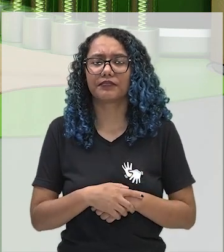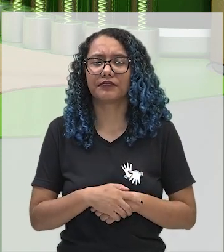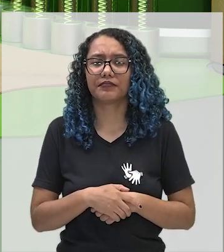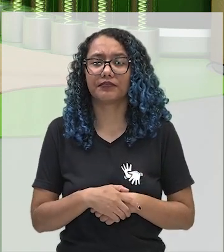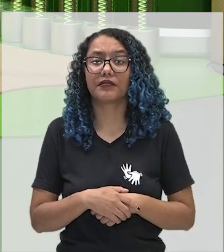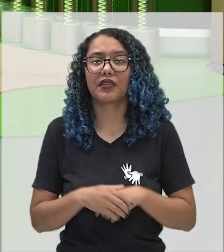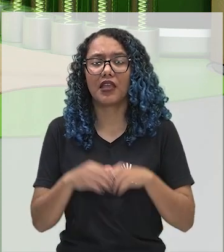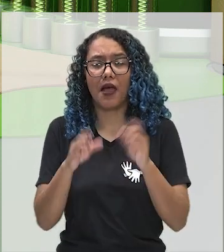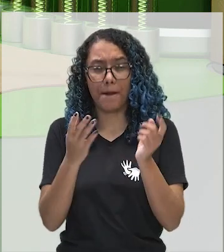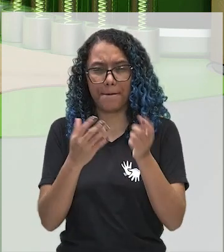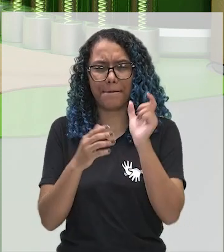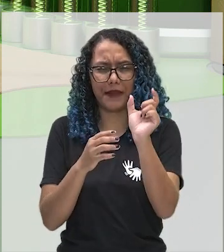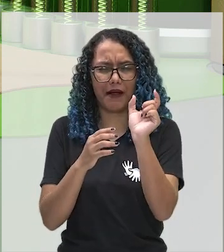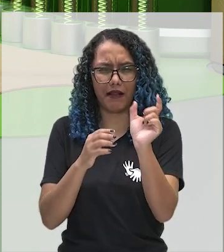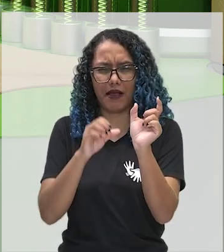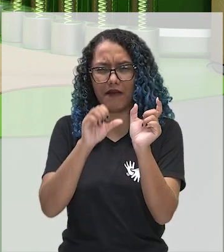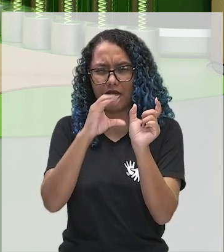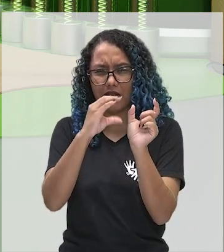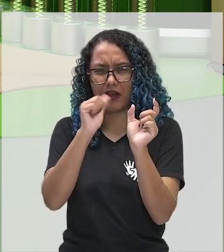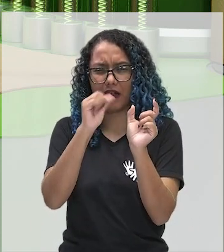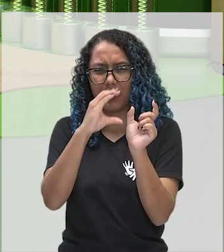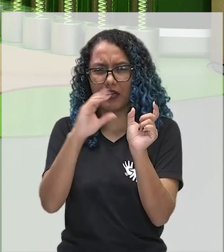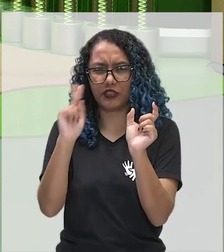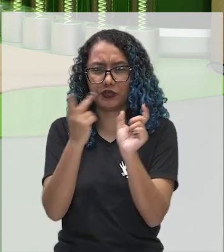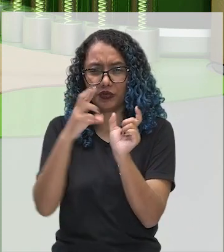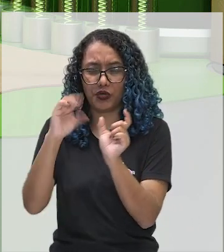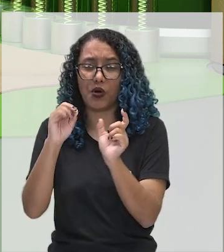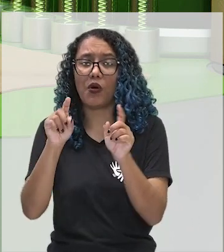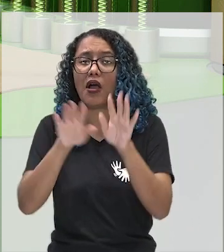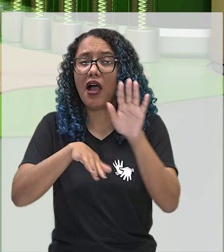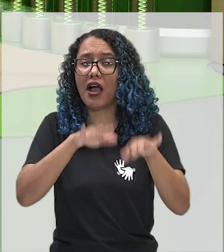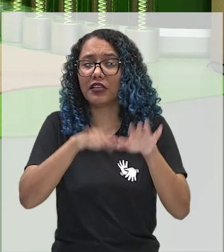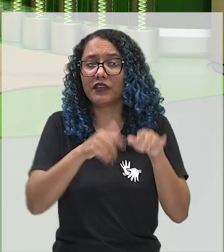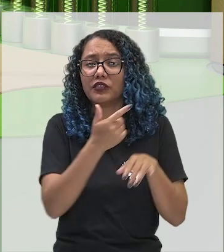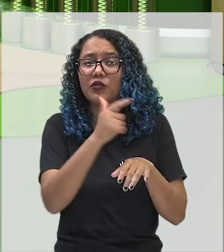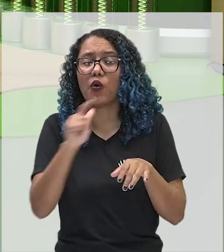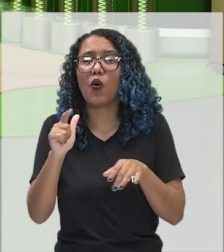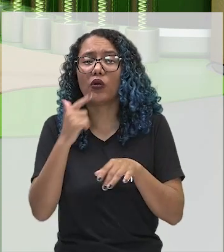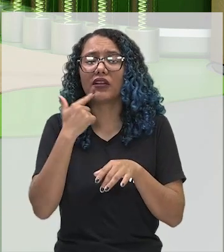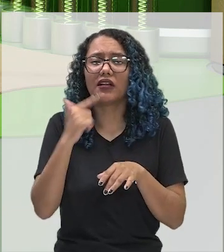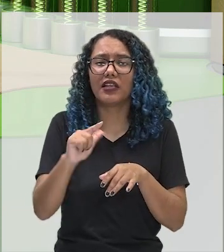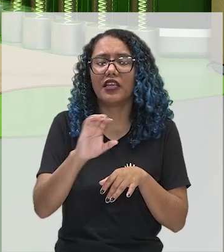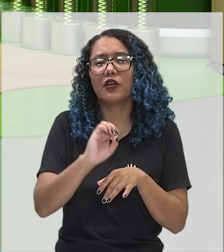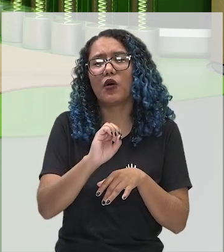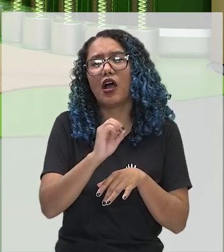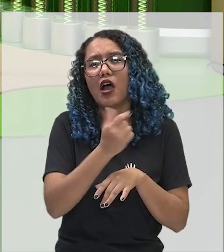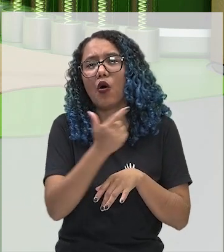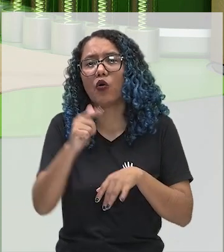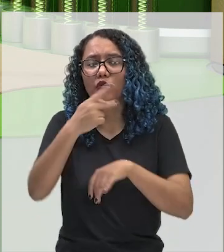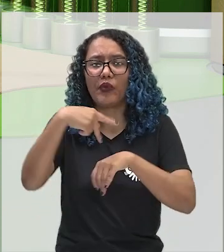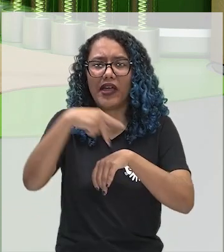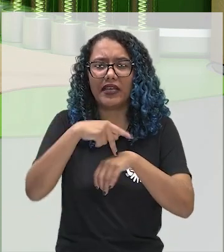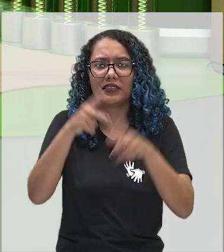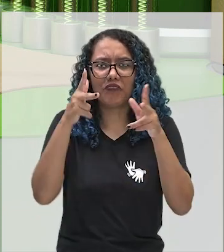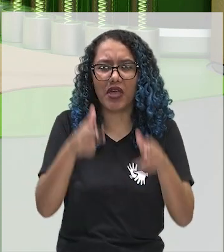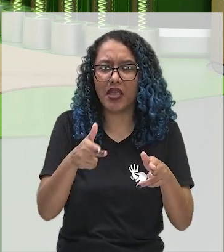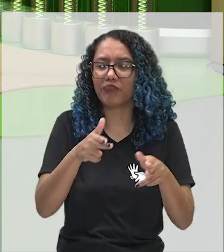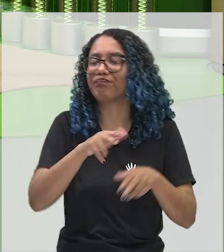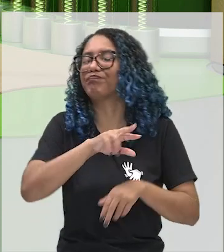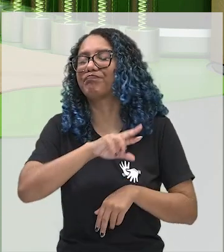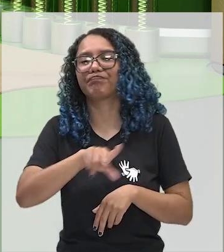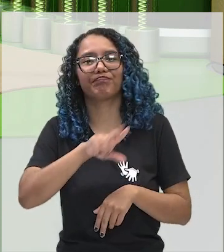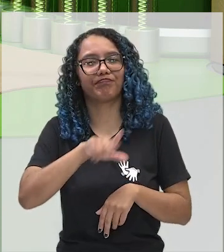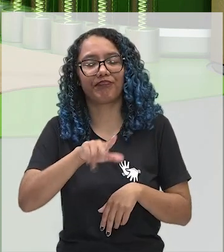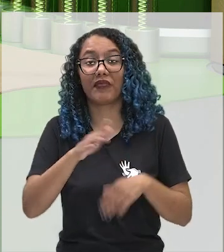esse substantivo cachorro, muitas vezes ele não é o mesmo em outros idiomas, em outros países e muitas vezes